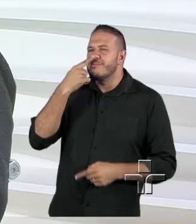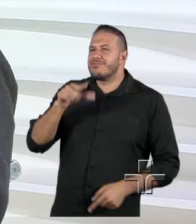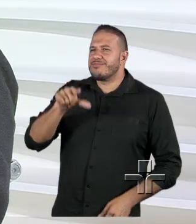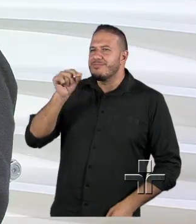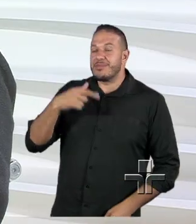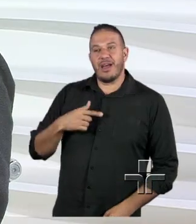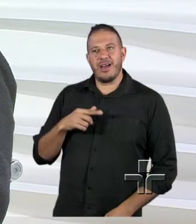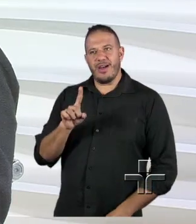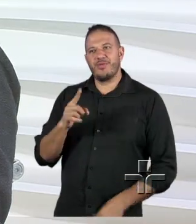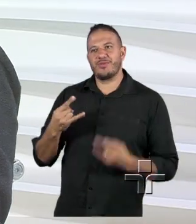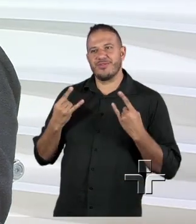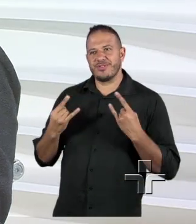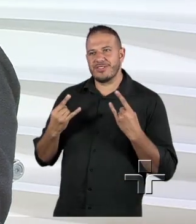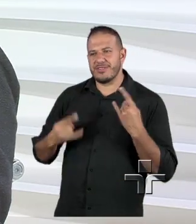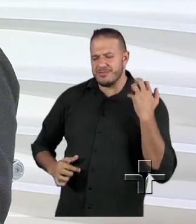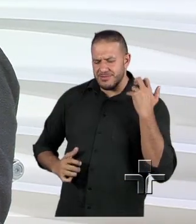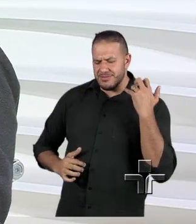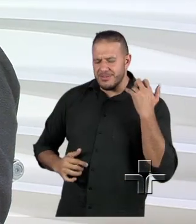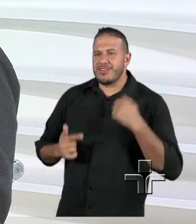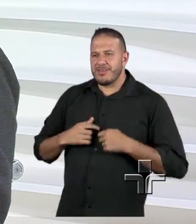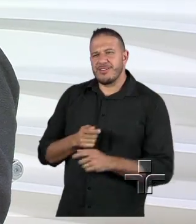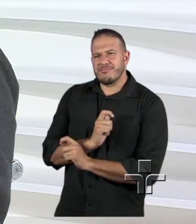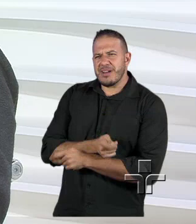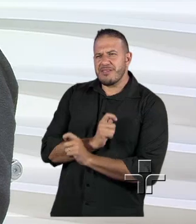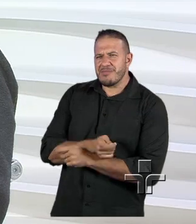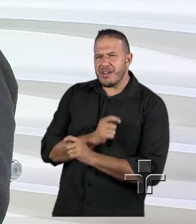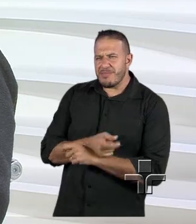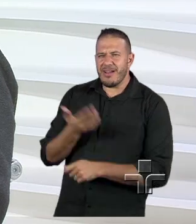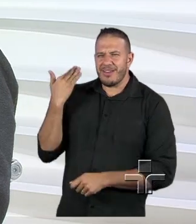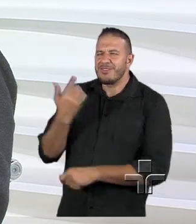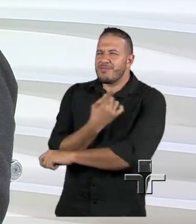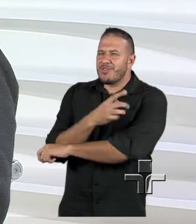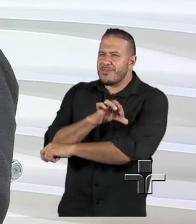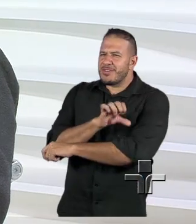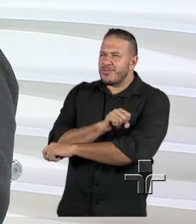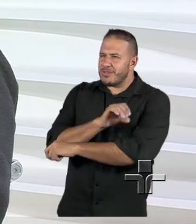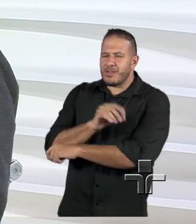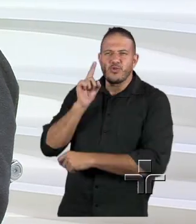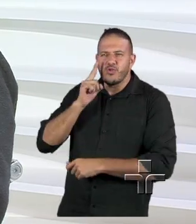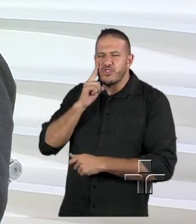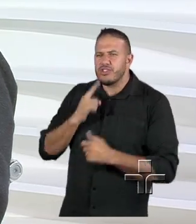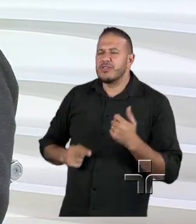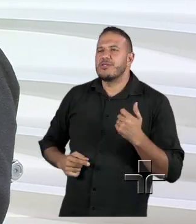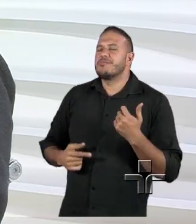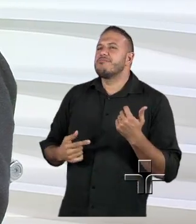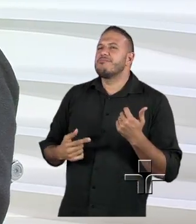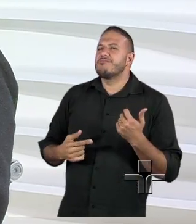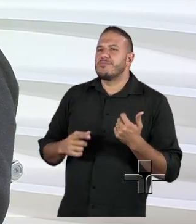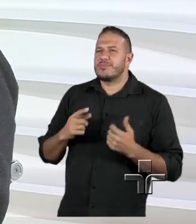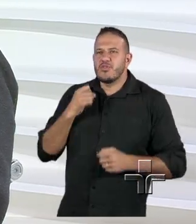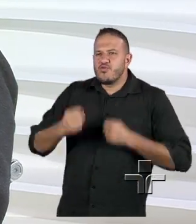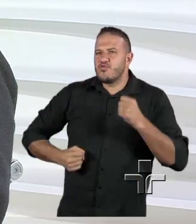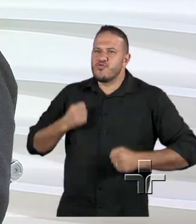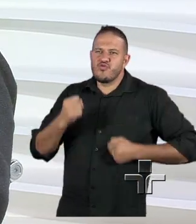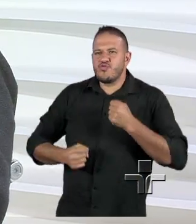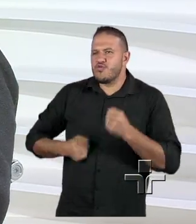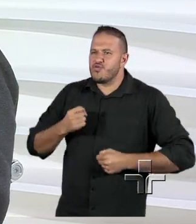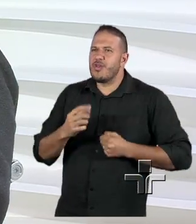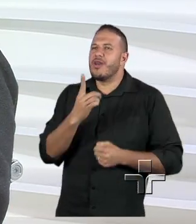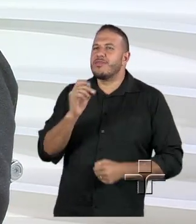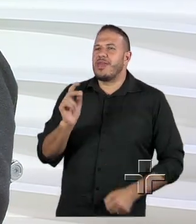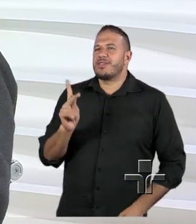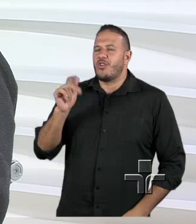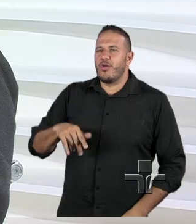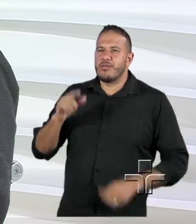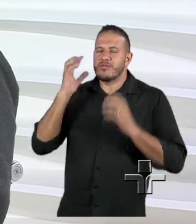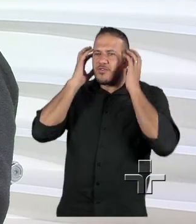sou roqueiro, toco guitarra, tenho uma banda, rock dos anos 80. Todos os dias eu corro 10 quilômetros escutando